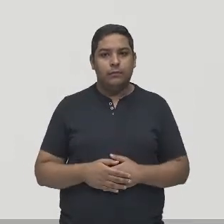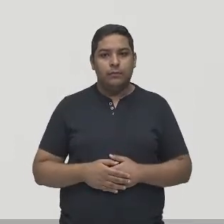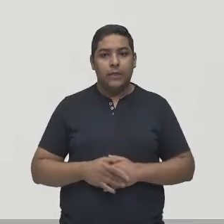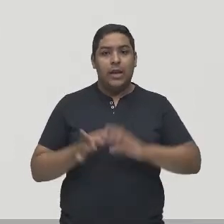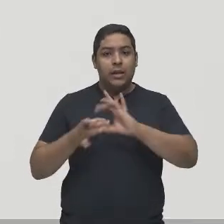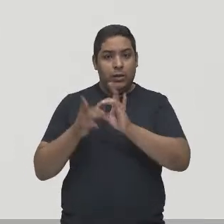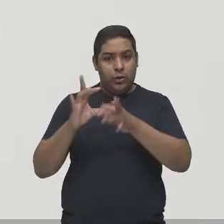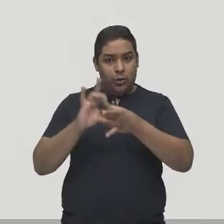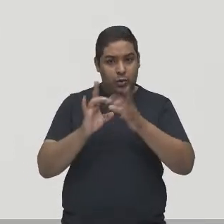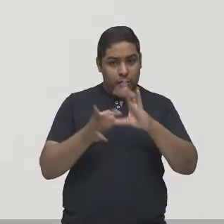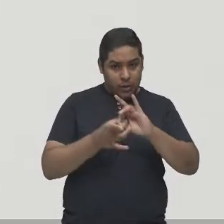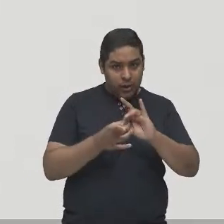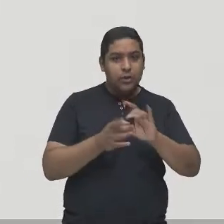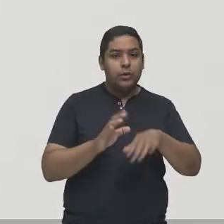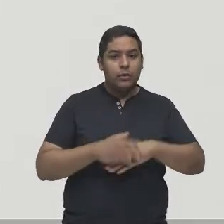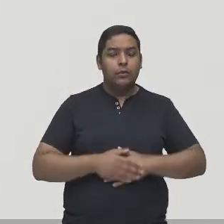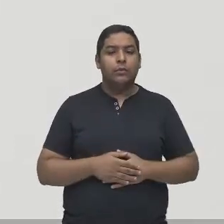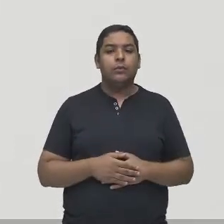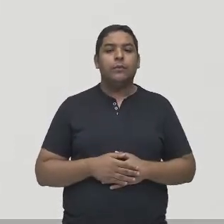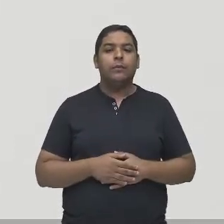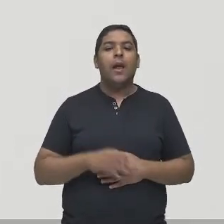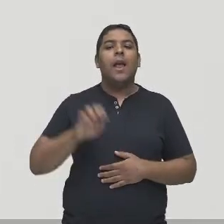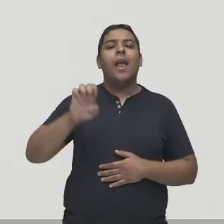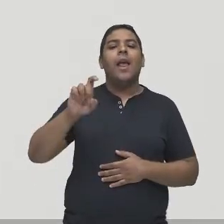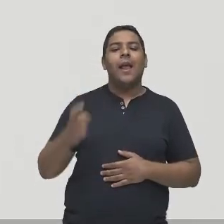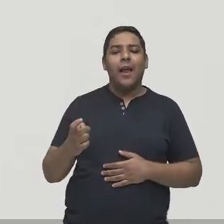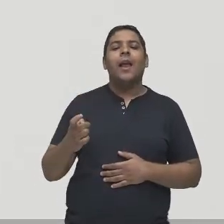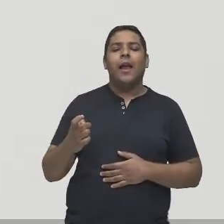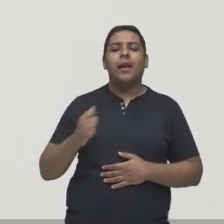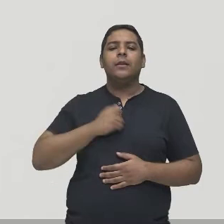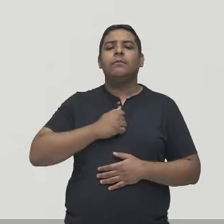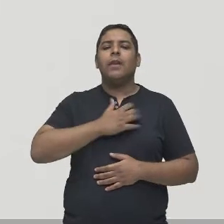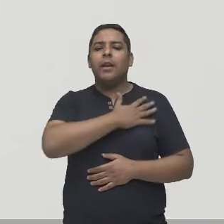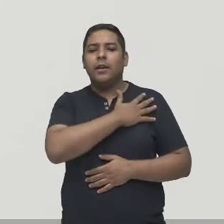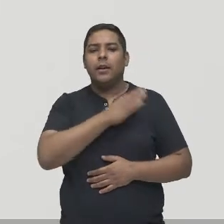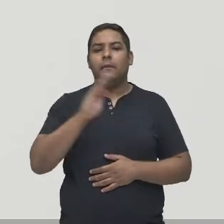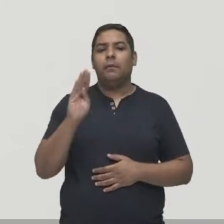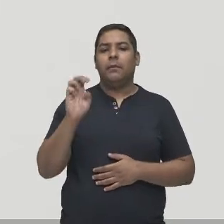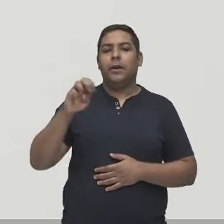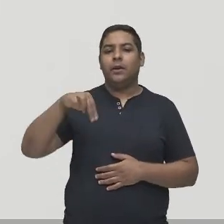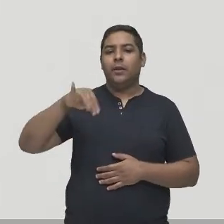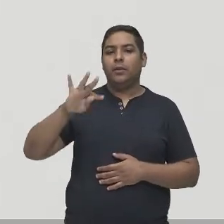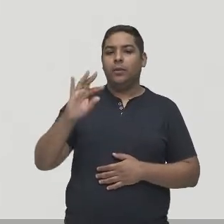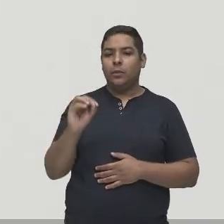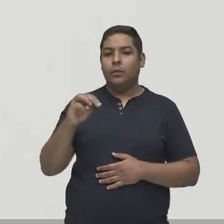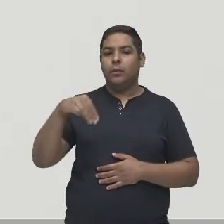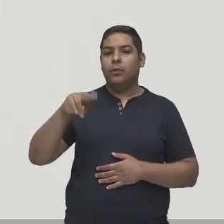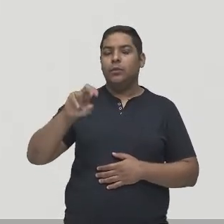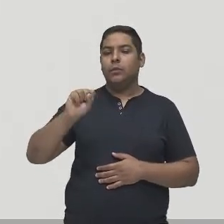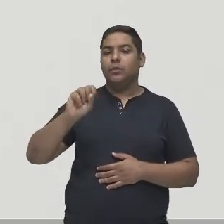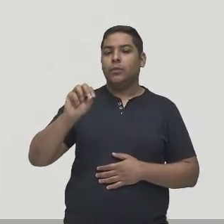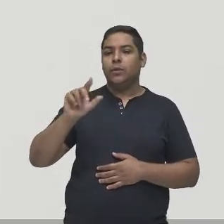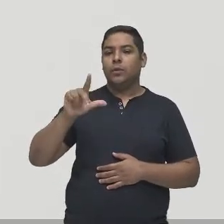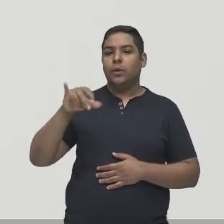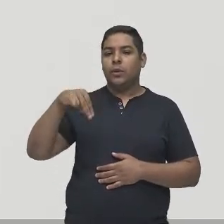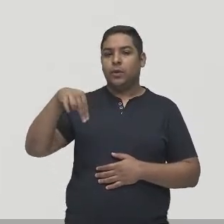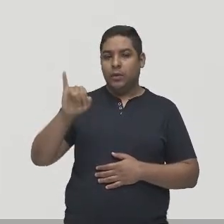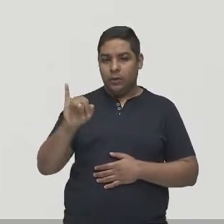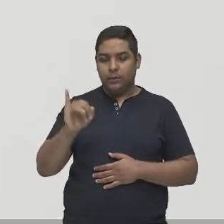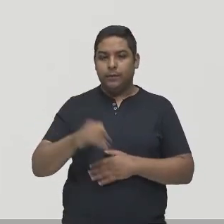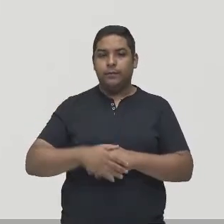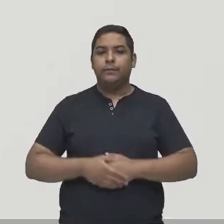nós temos o ex-combatente italiano Benito Mussolini. O que acontece com Benito Mussolini? Ele vai ali se lançar à